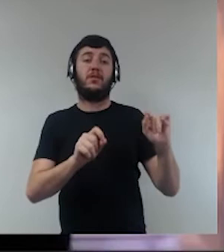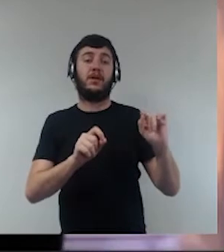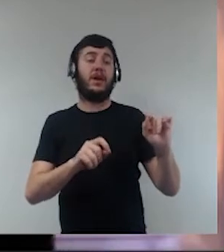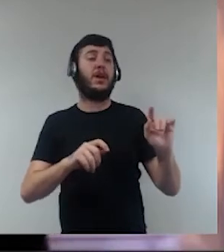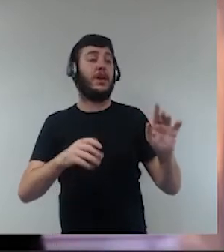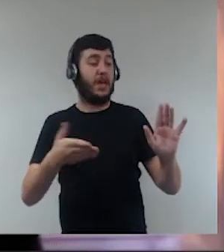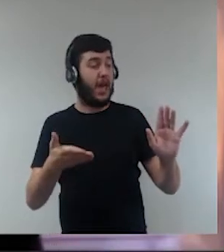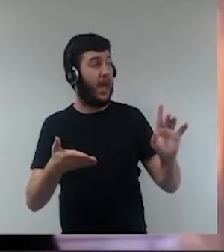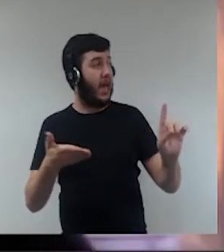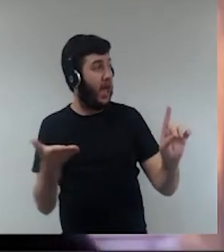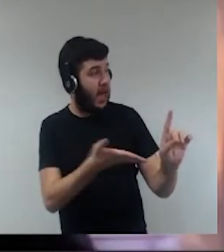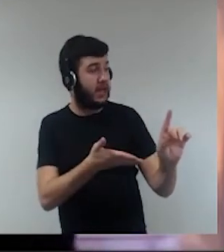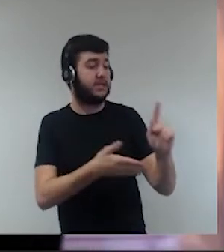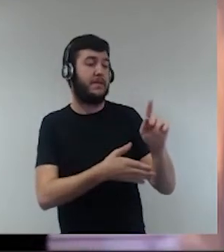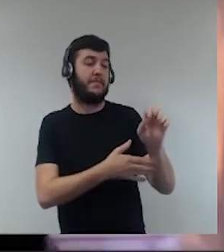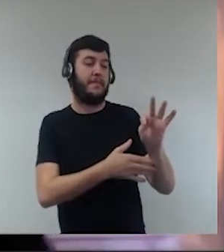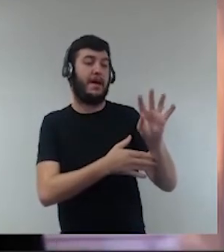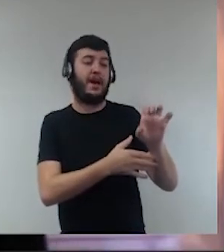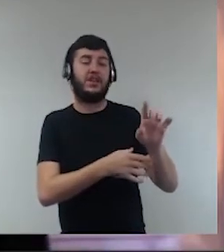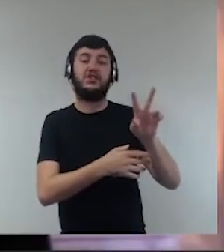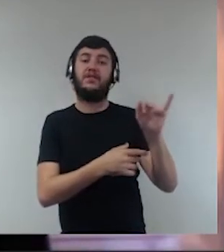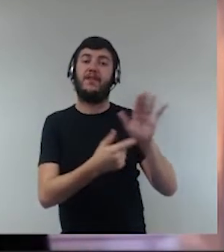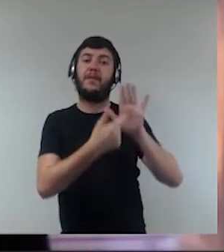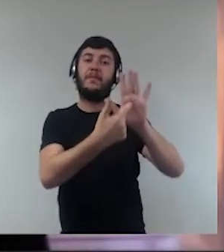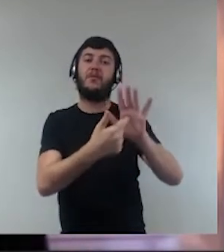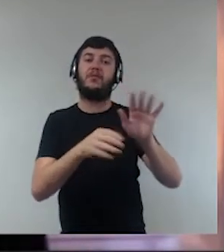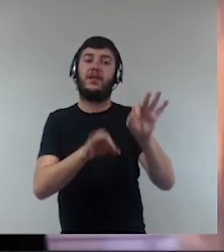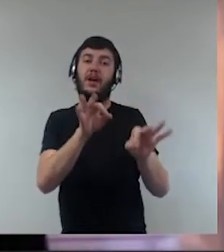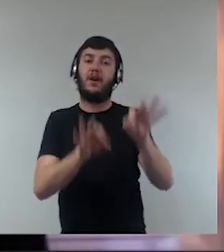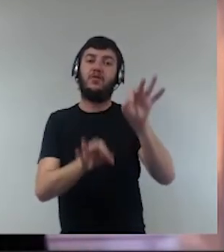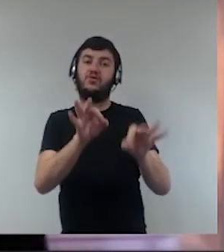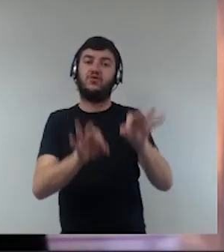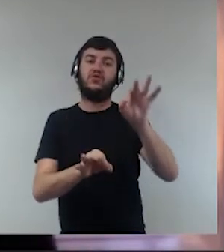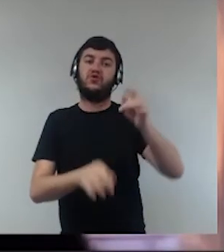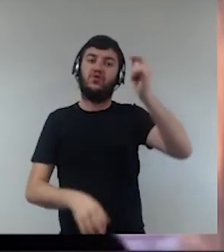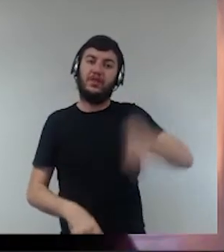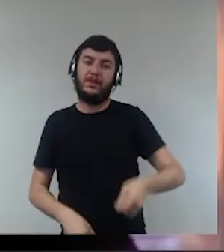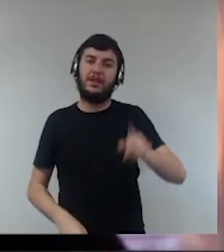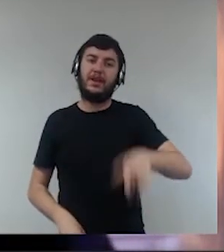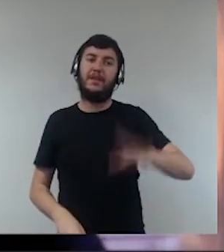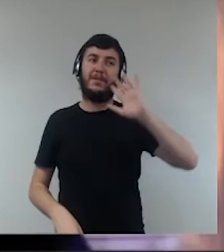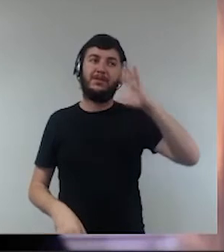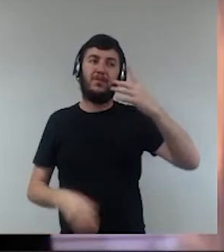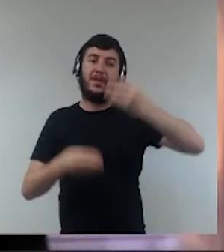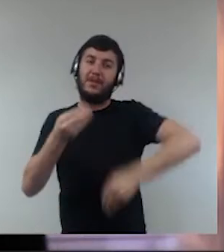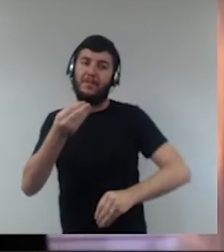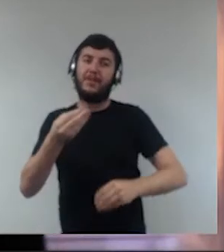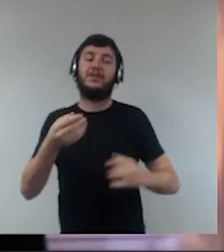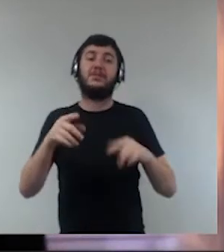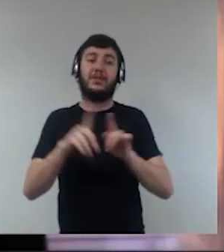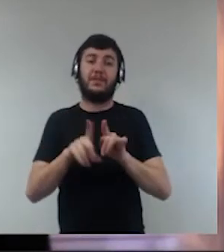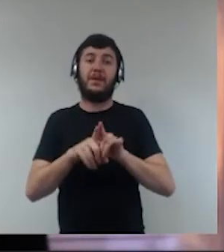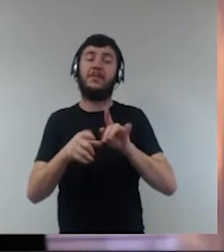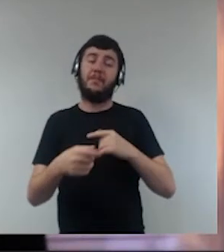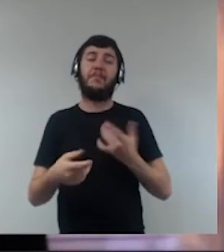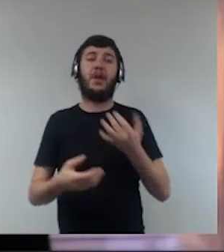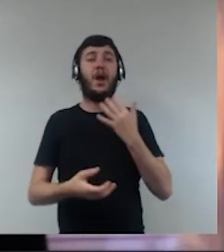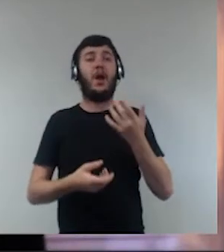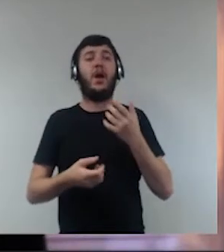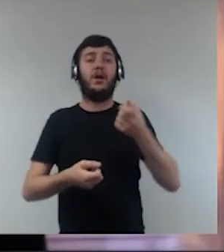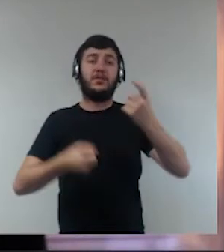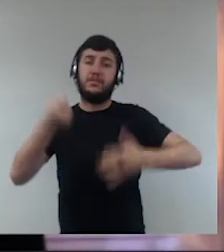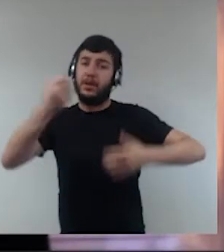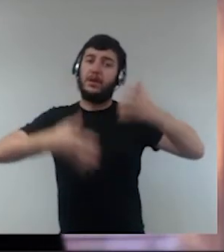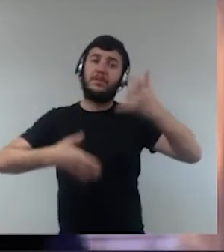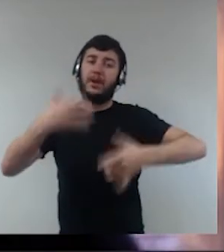levaria para o juiz o fato de que foi uma intimação, uma citação irregular, provando as suas alegações para